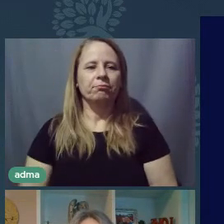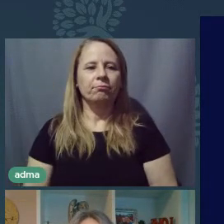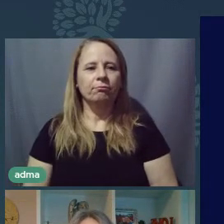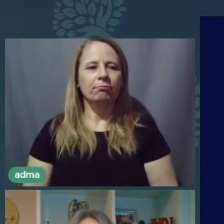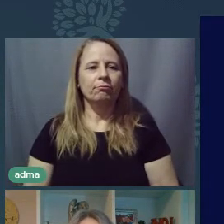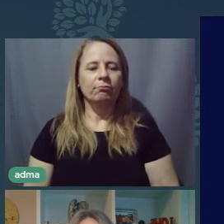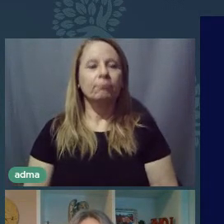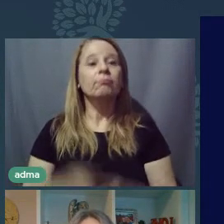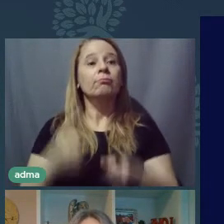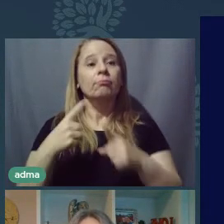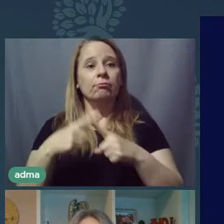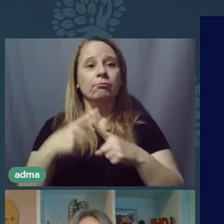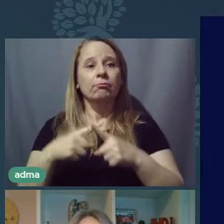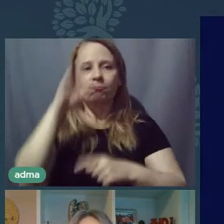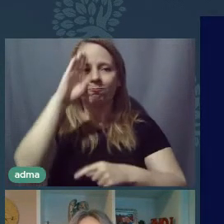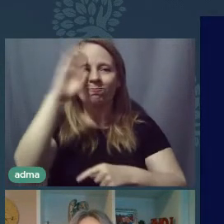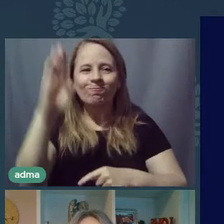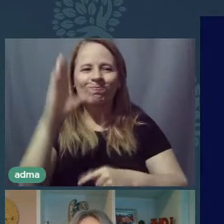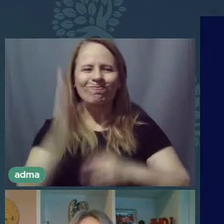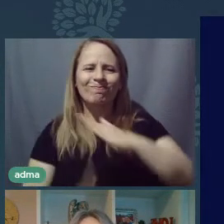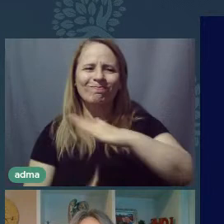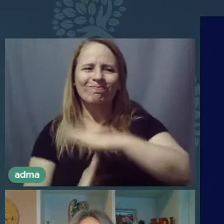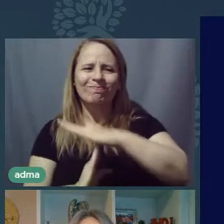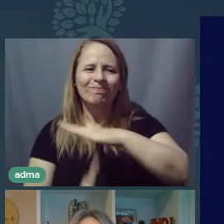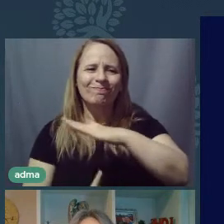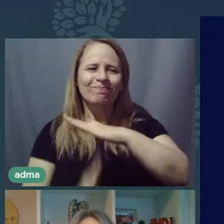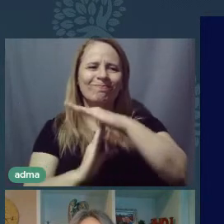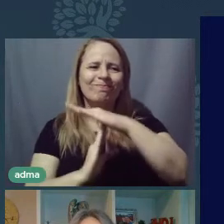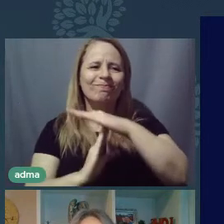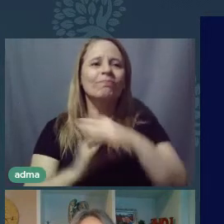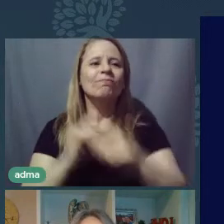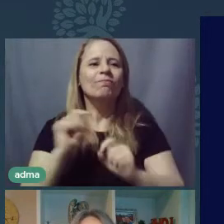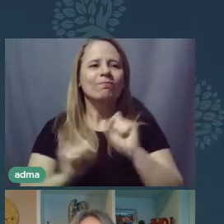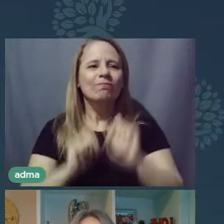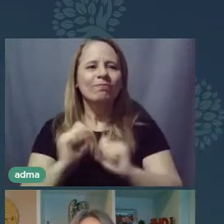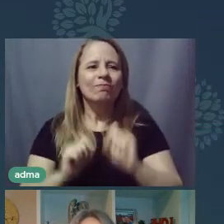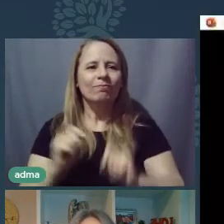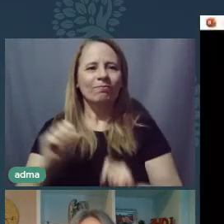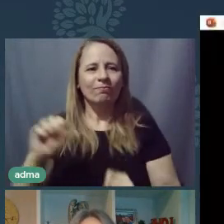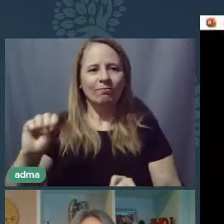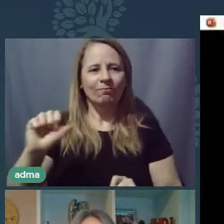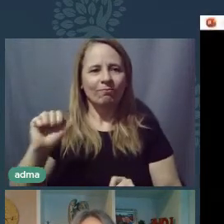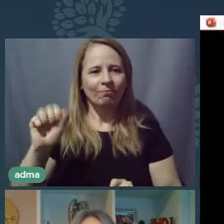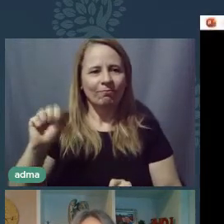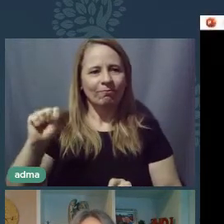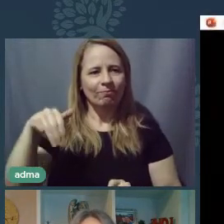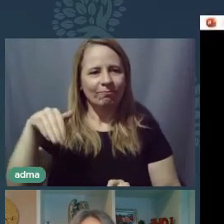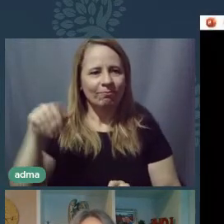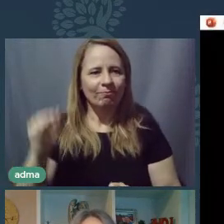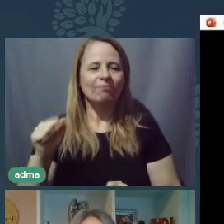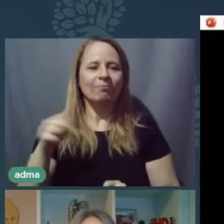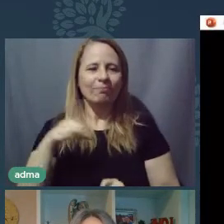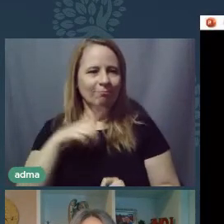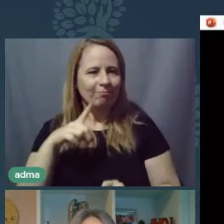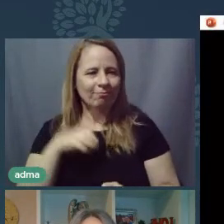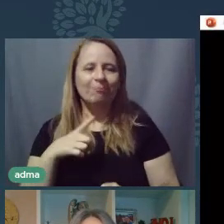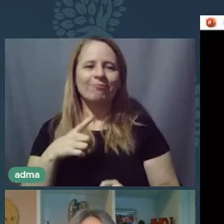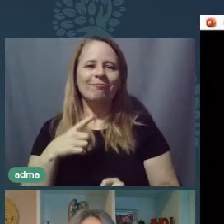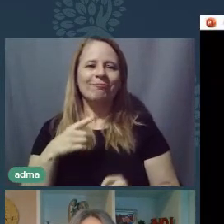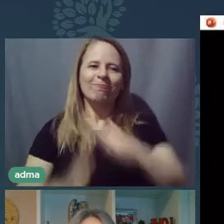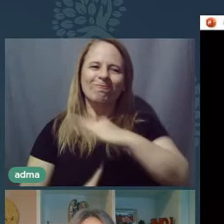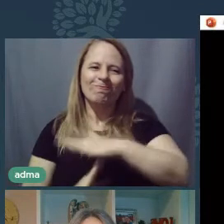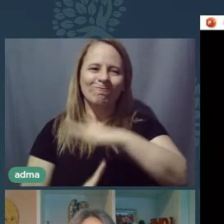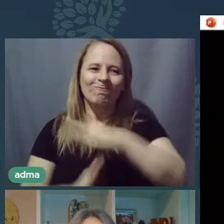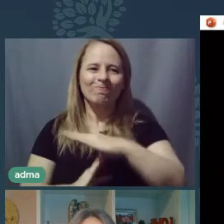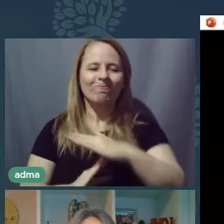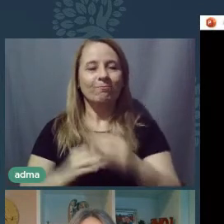principalmente porque a gente sabe das limitações aí e de tudo que a asma acarreta na vida das pessoas, né.